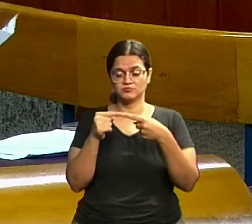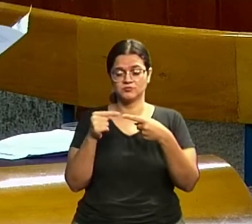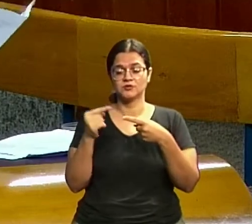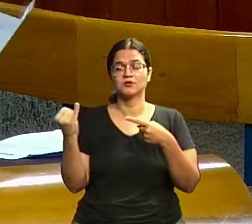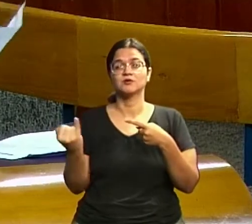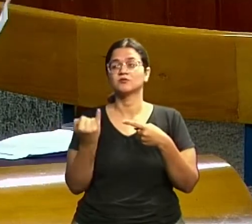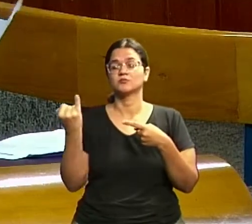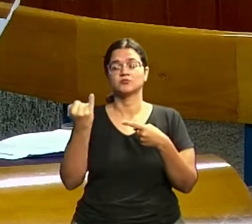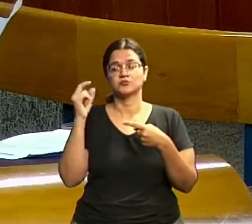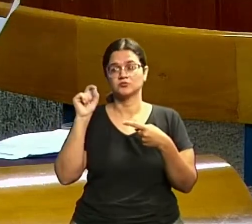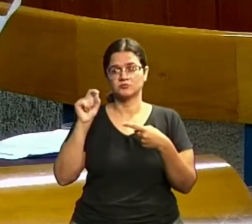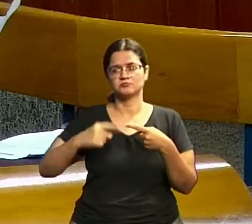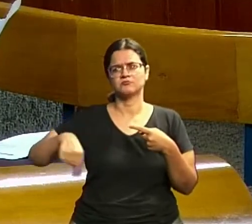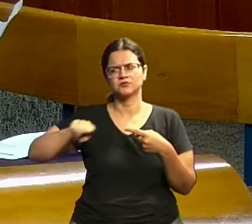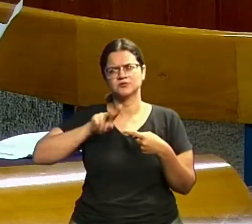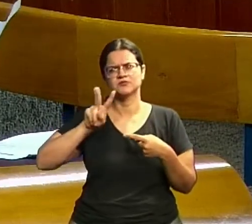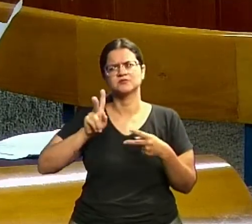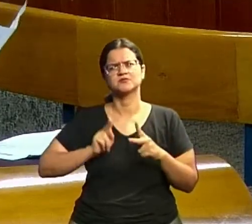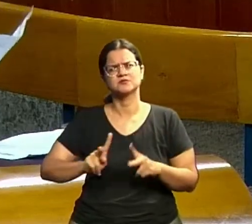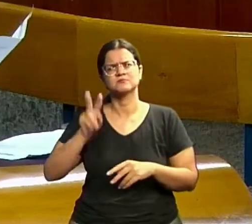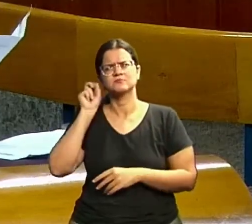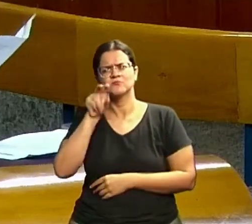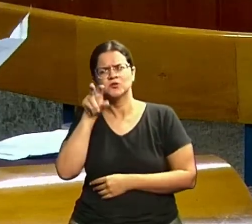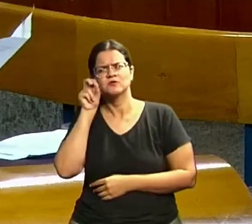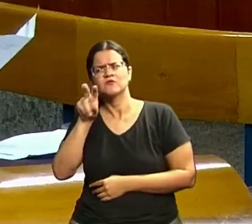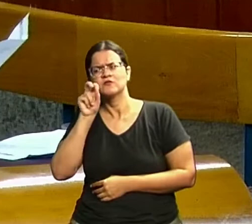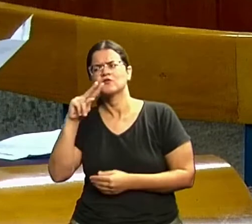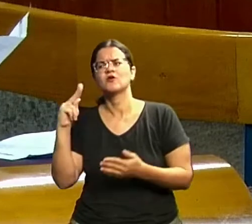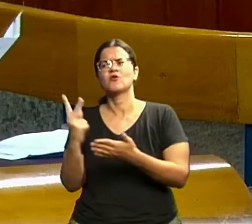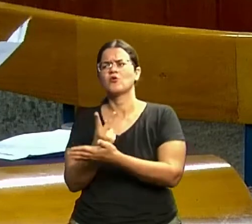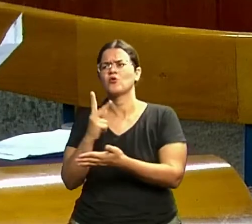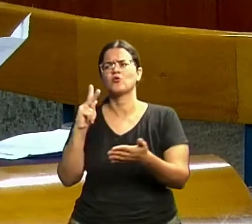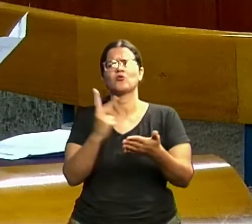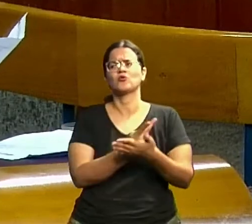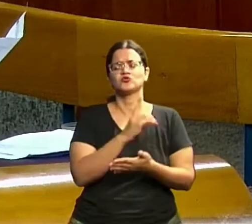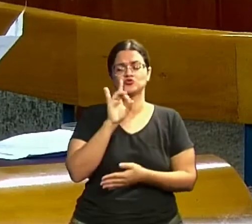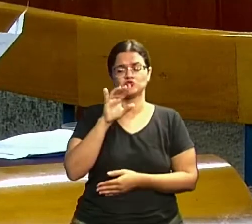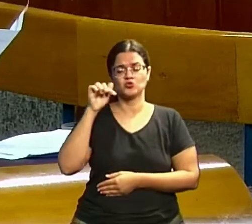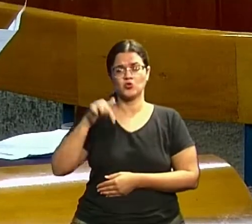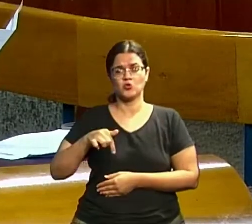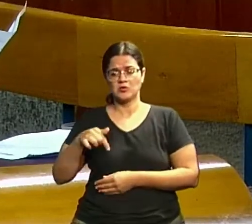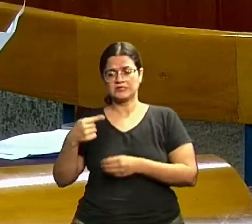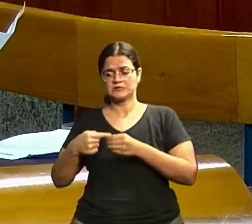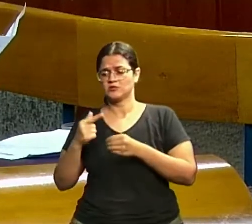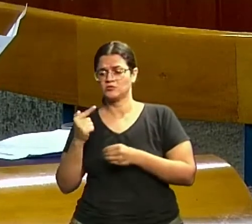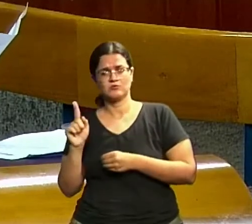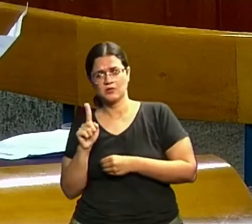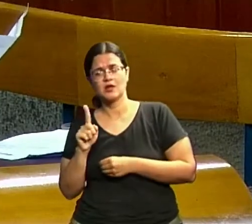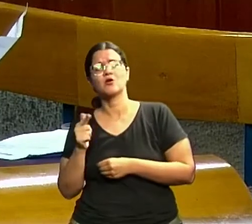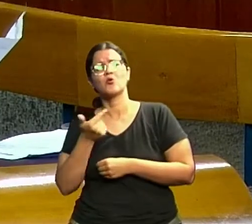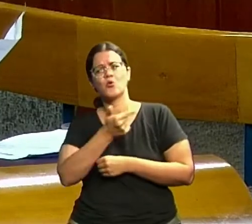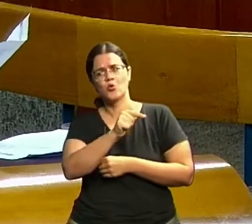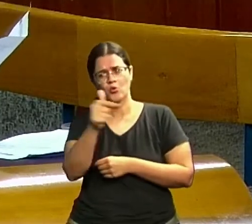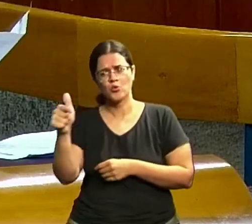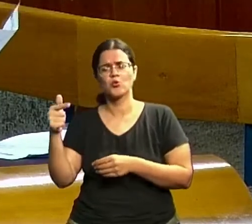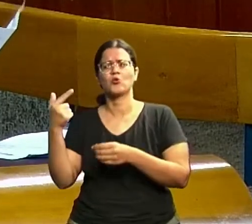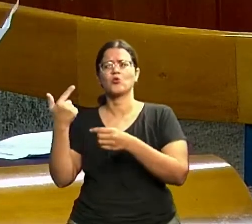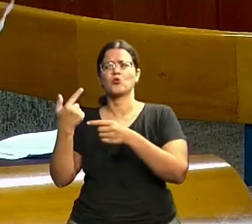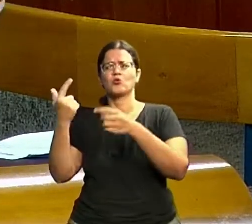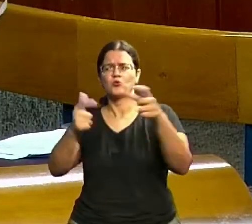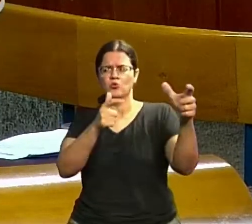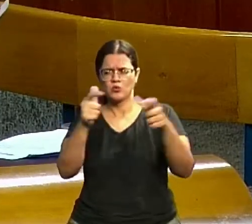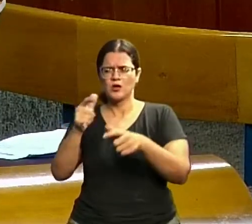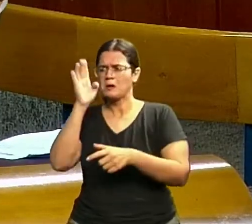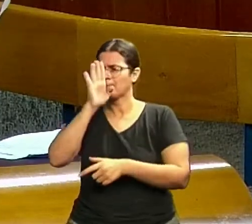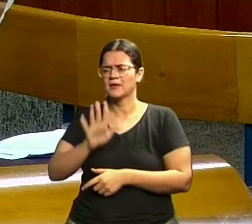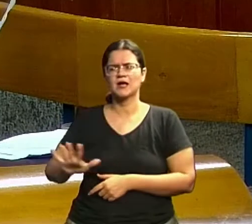de importância, a gente sempre acompanha os acontecimentos não somente na cidade de Goiânia, como também no